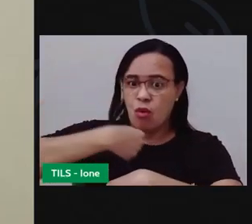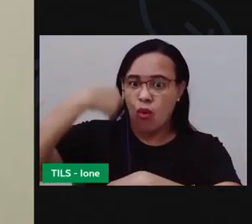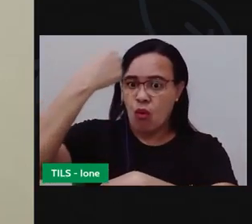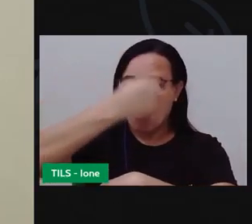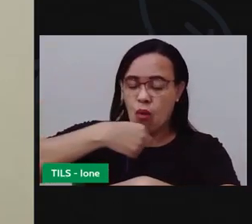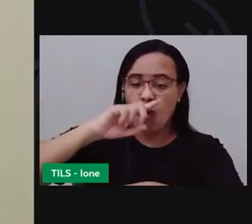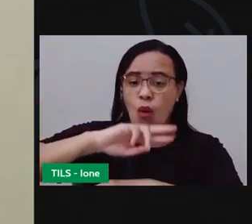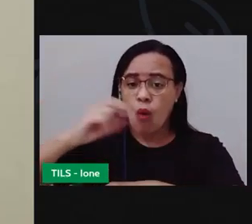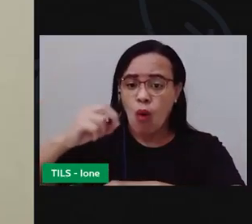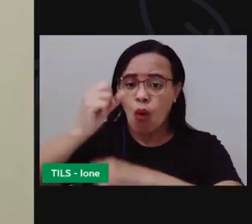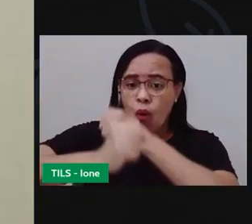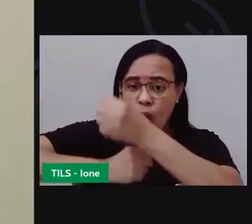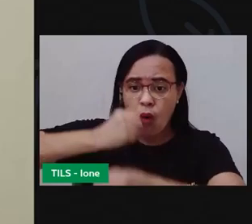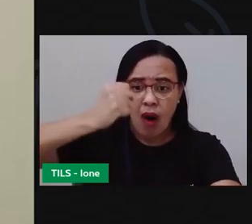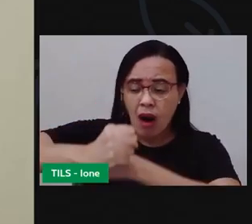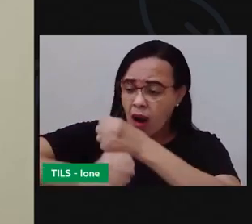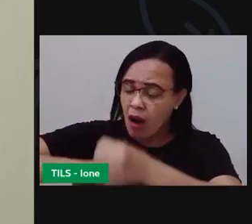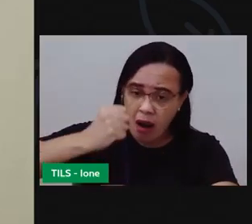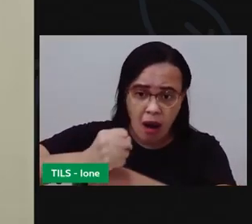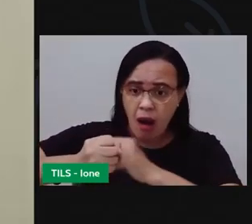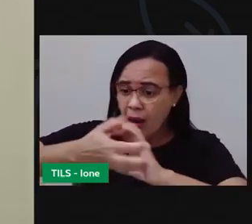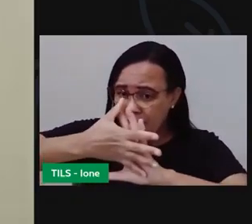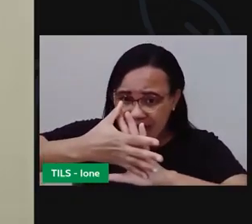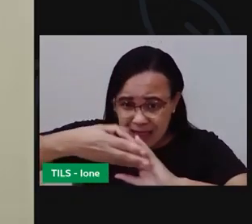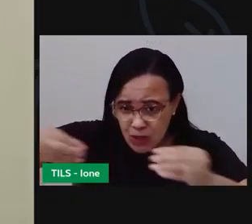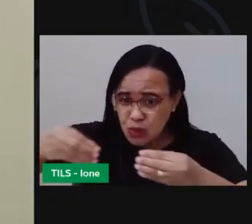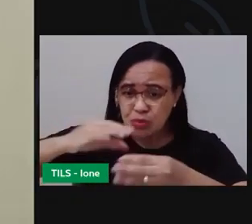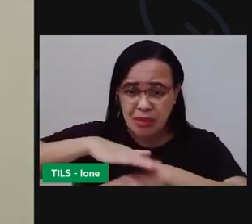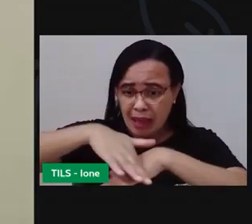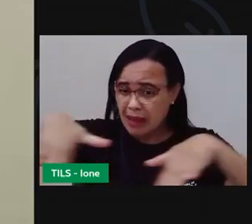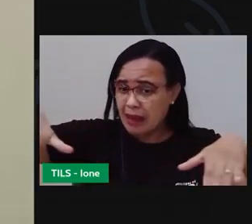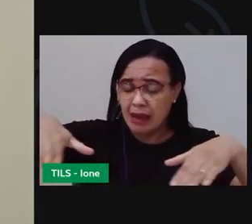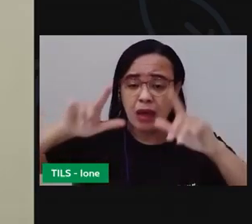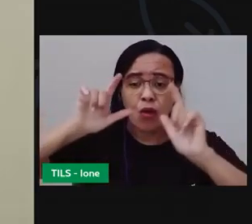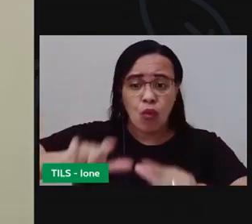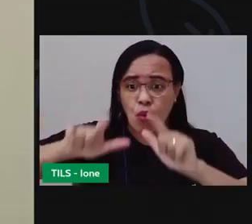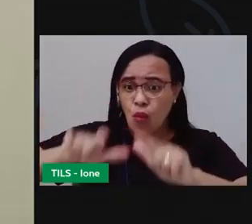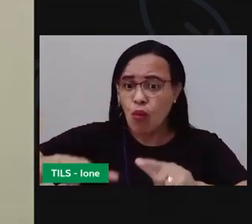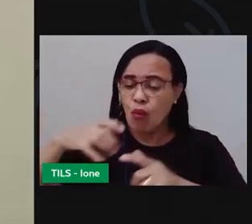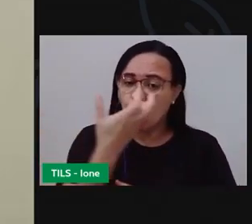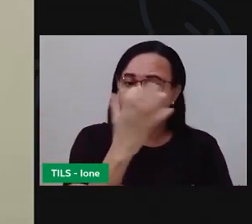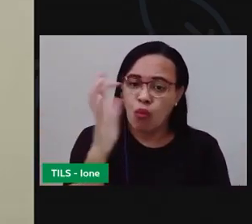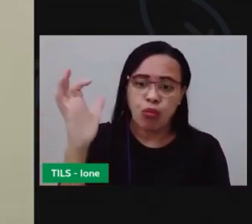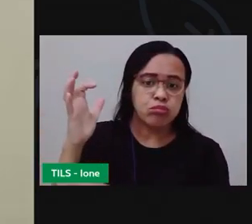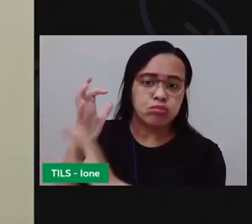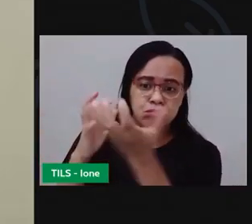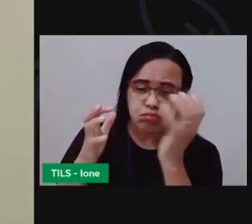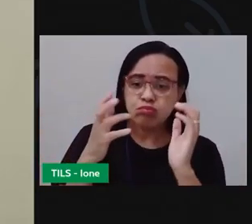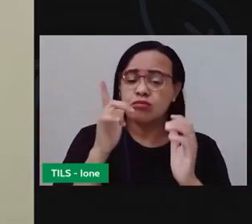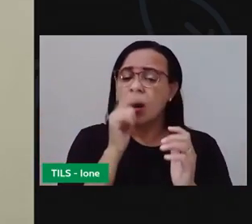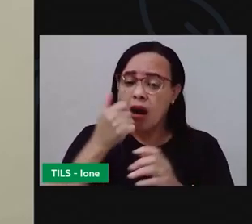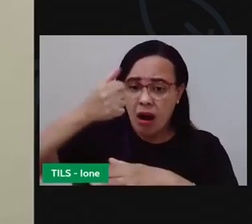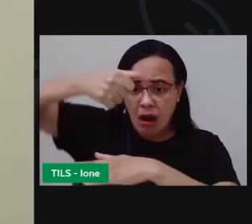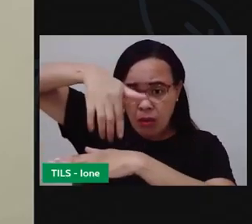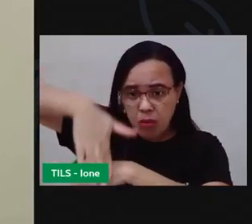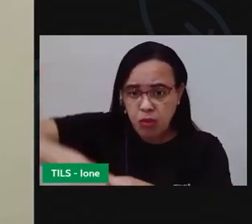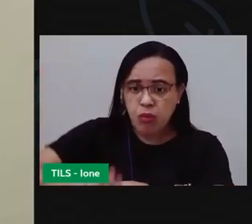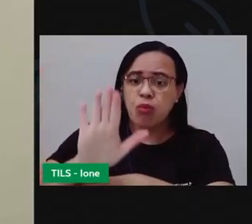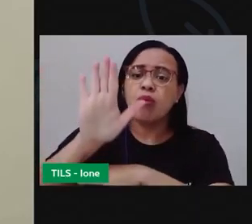decompor, para sumir completamente do meio ambiente. passando por um processo que a gente chama